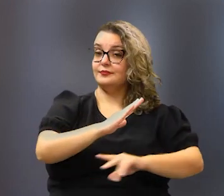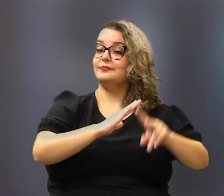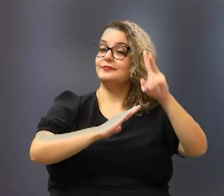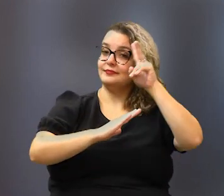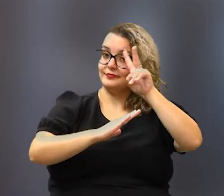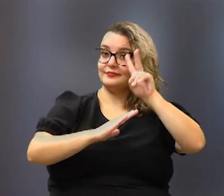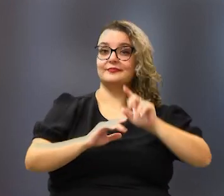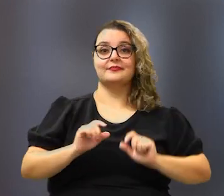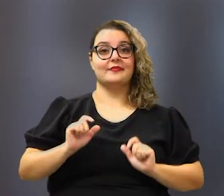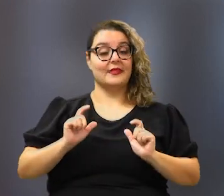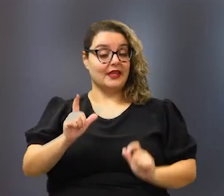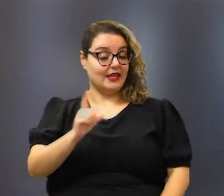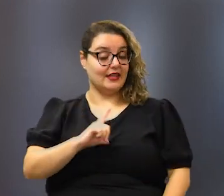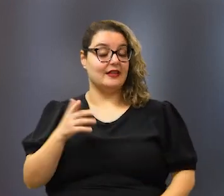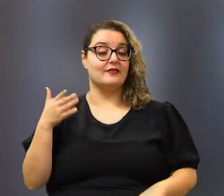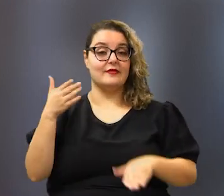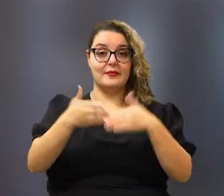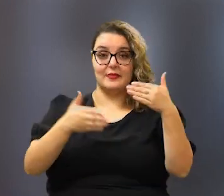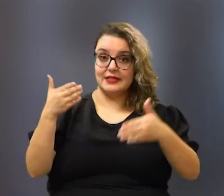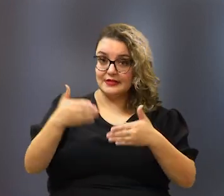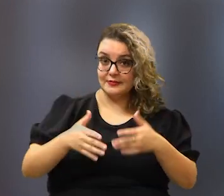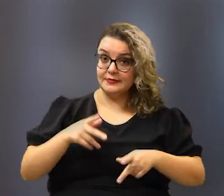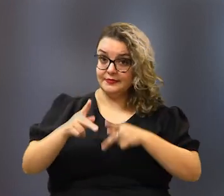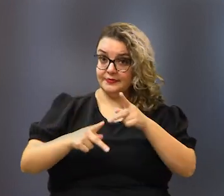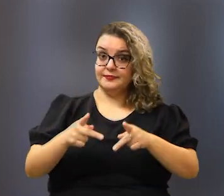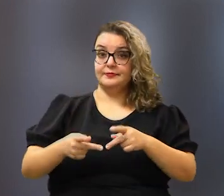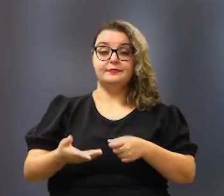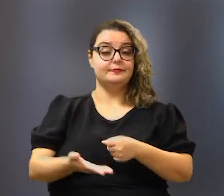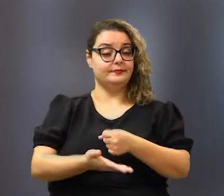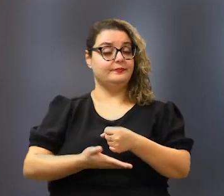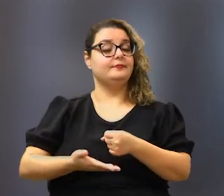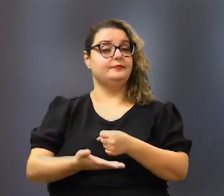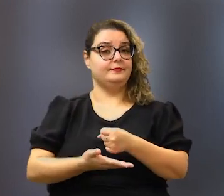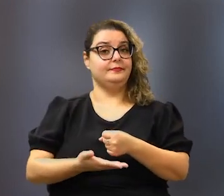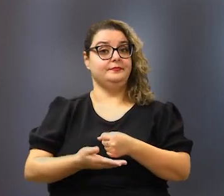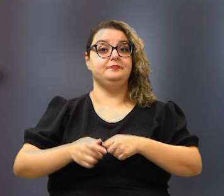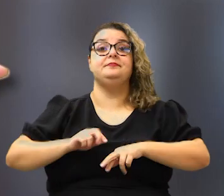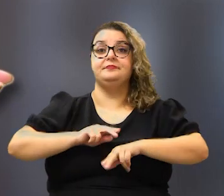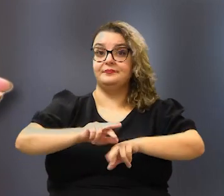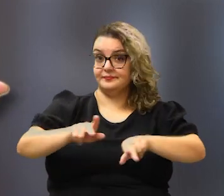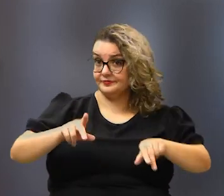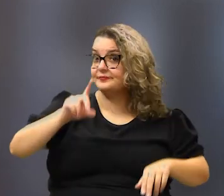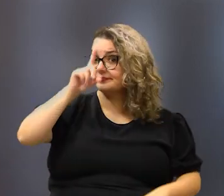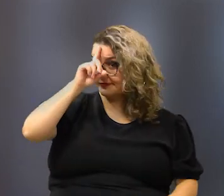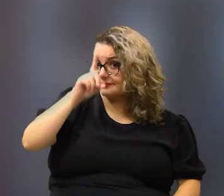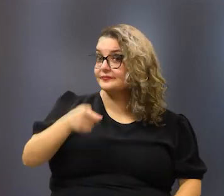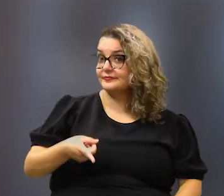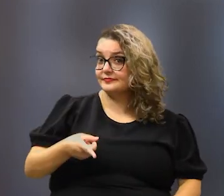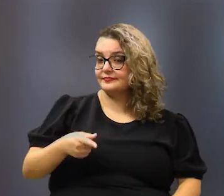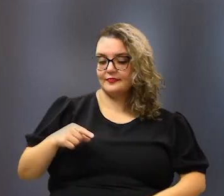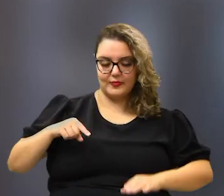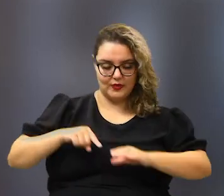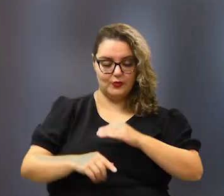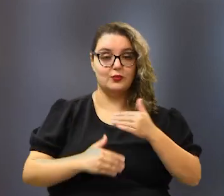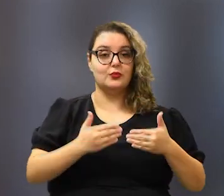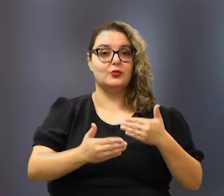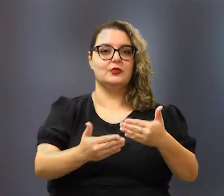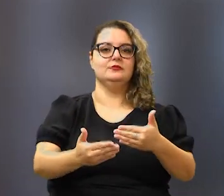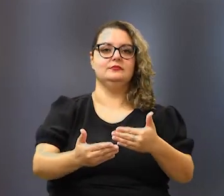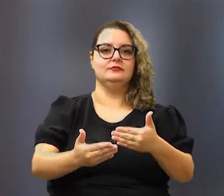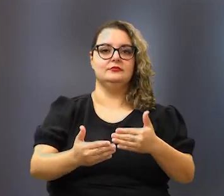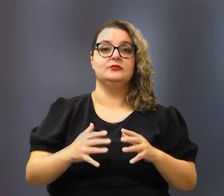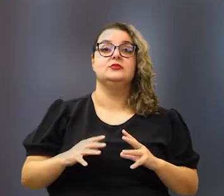Campinas, que teve a participação popular como embasamento de muitas decisões e que avança no sentido